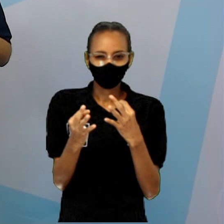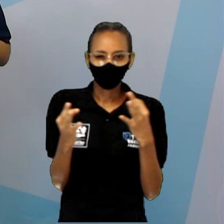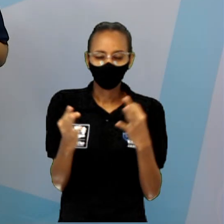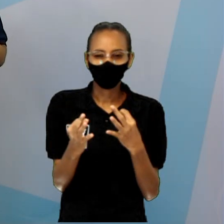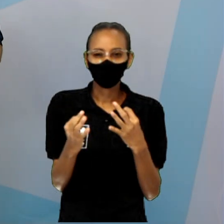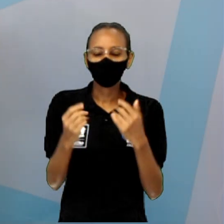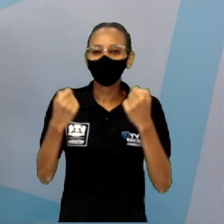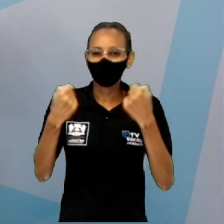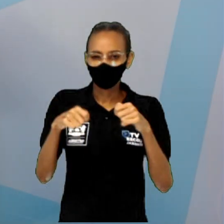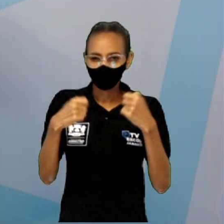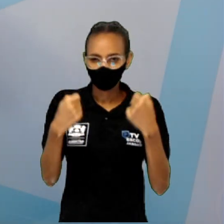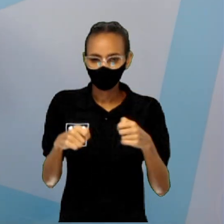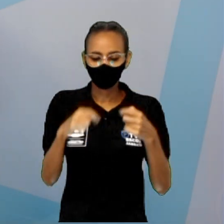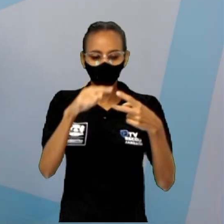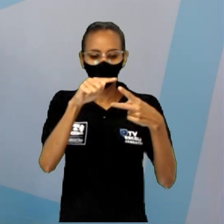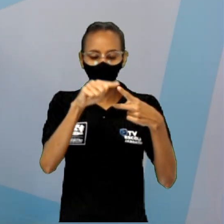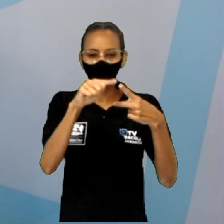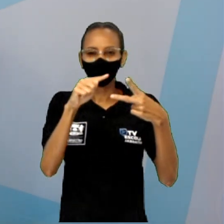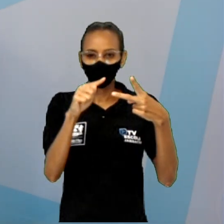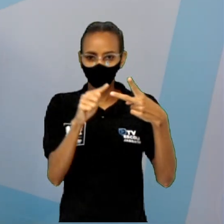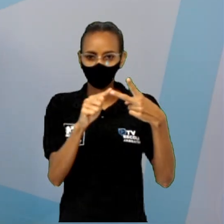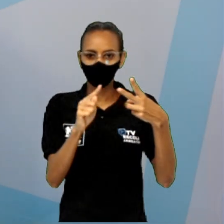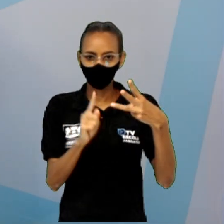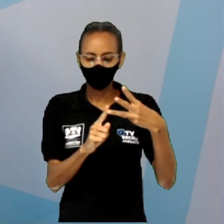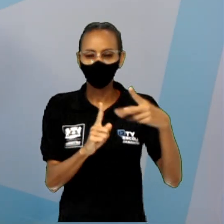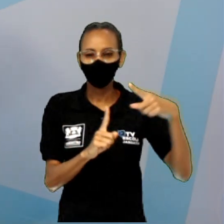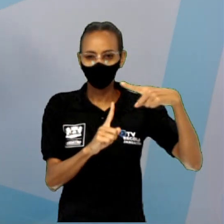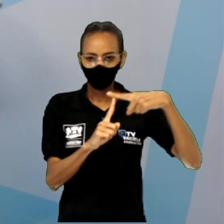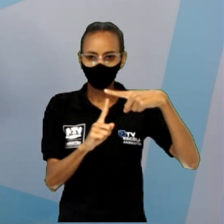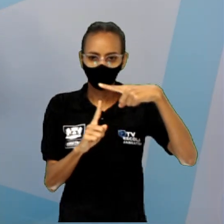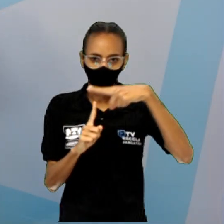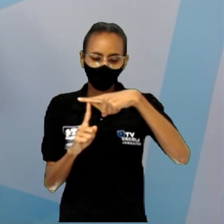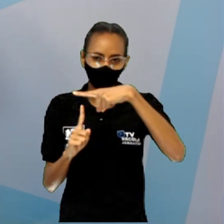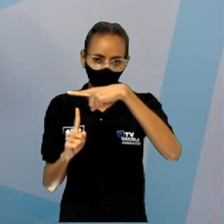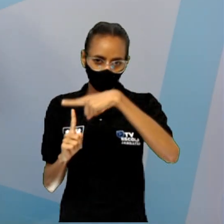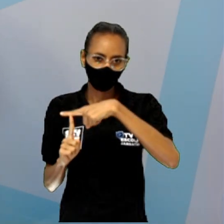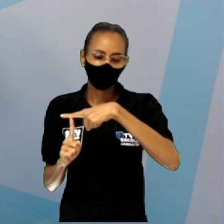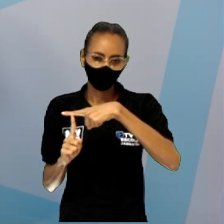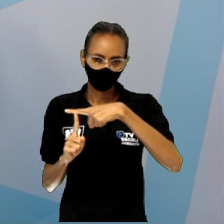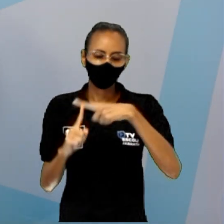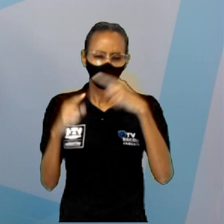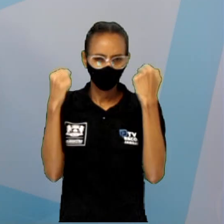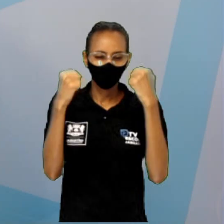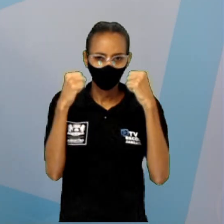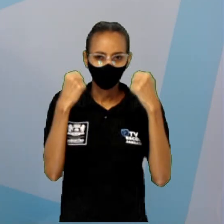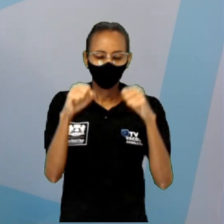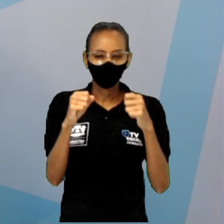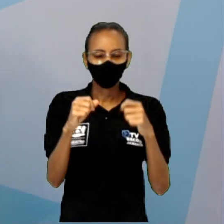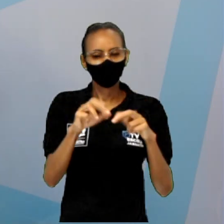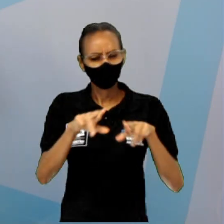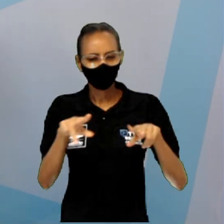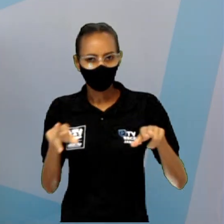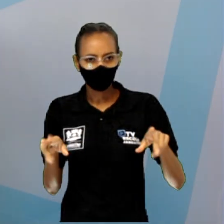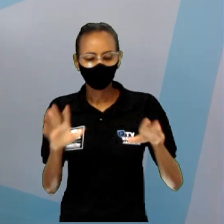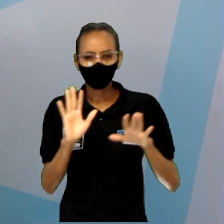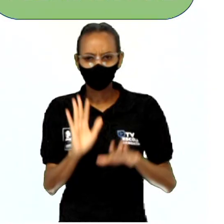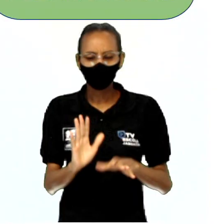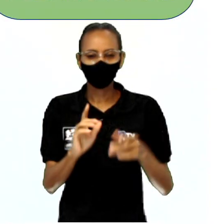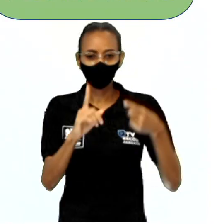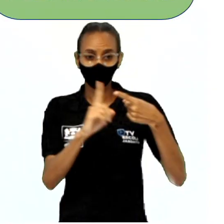que considerar 3 tipos de modalidades de exercício, digamos assim, que são os